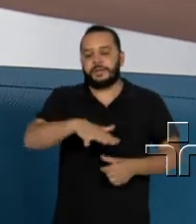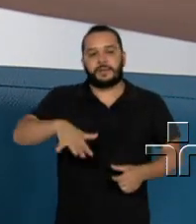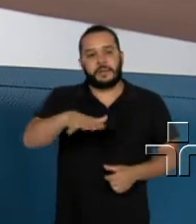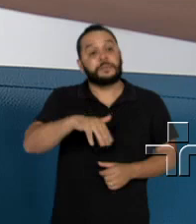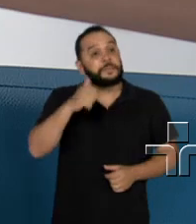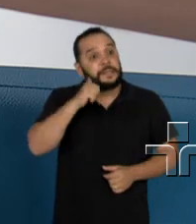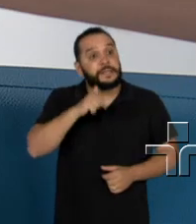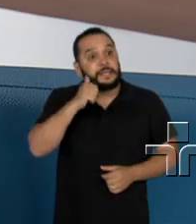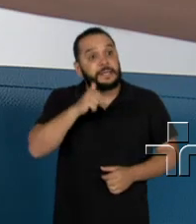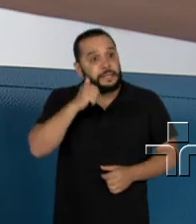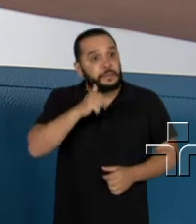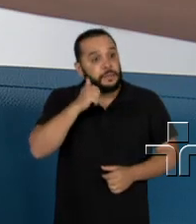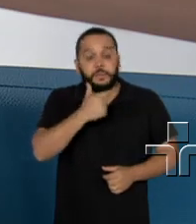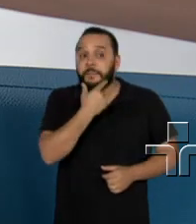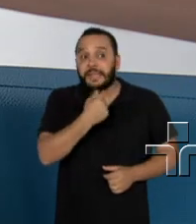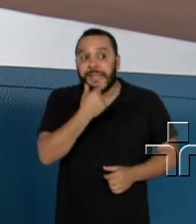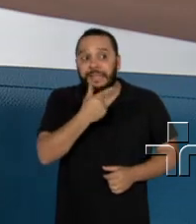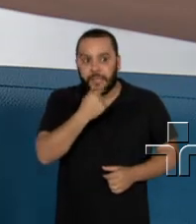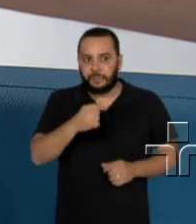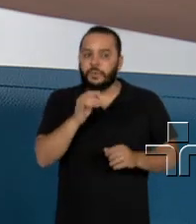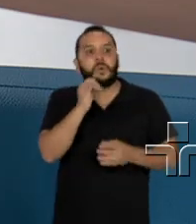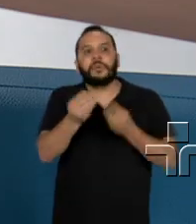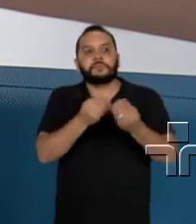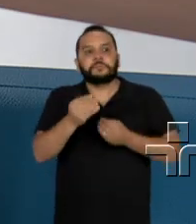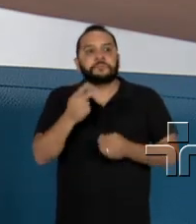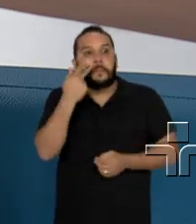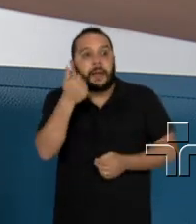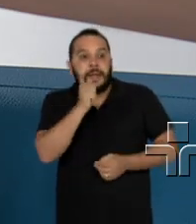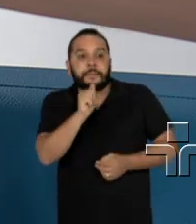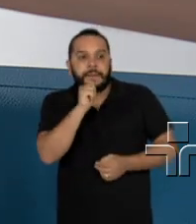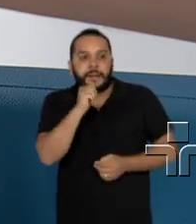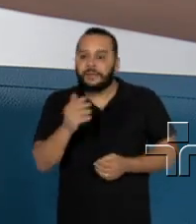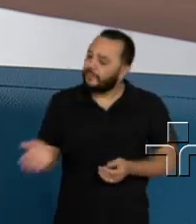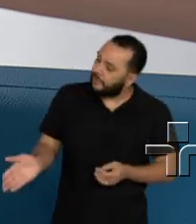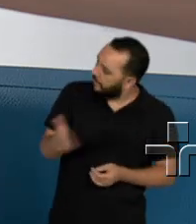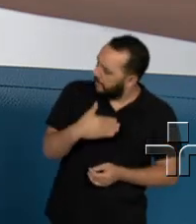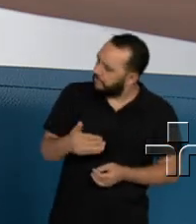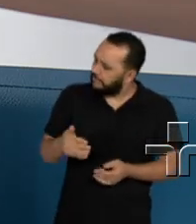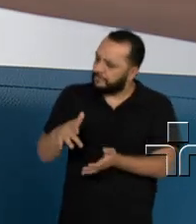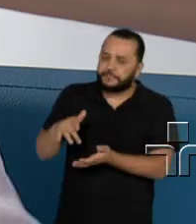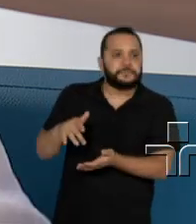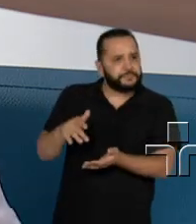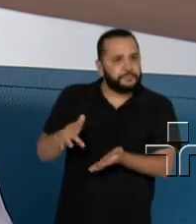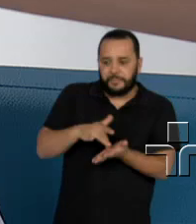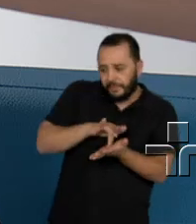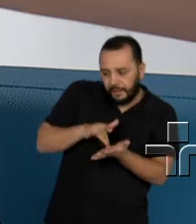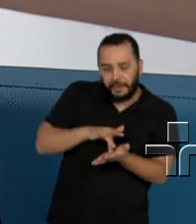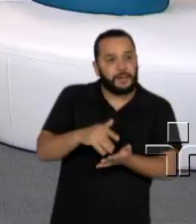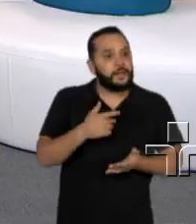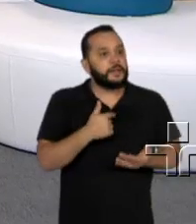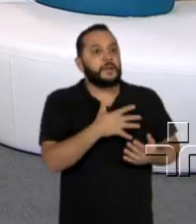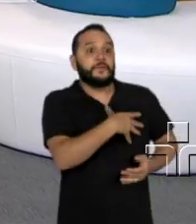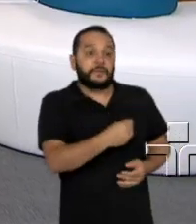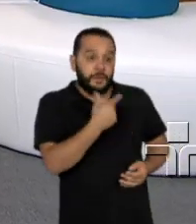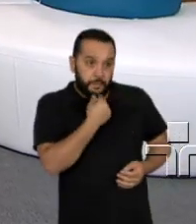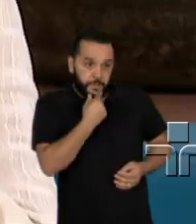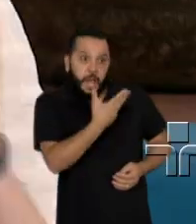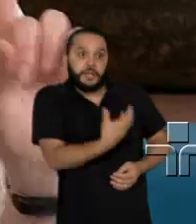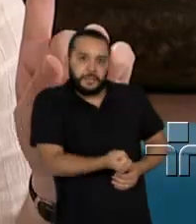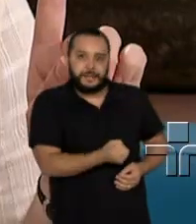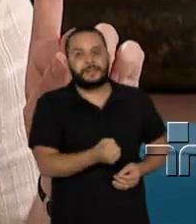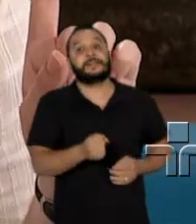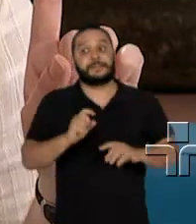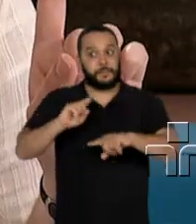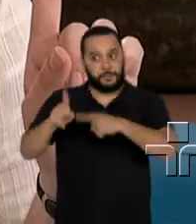chegando na escola pelos pais não é o bayern a mãe que traz aliás no programa de hoje a gente ainda